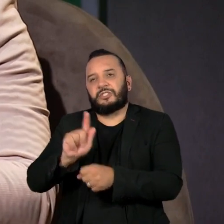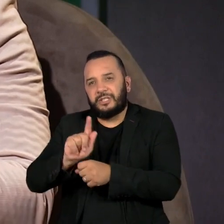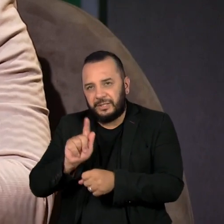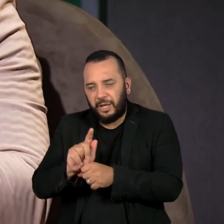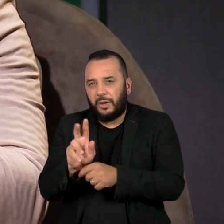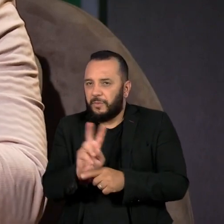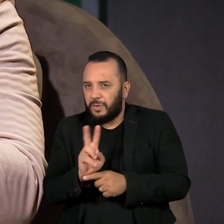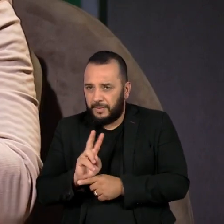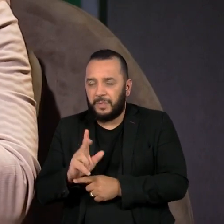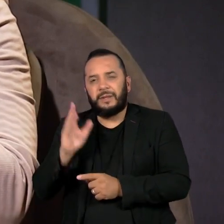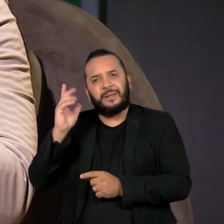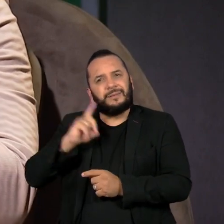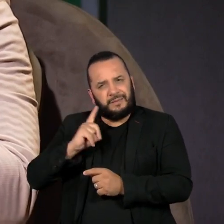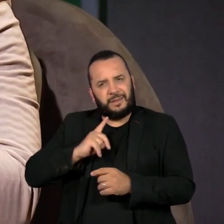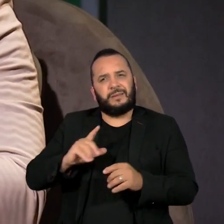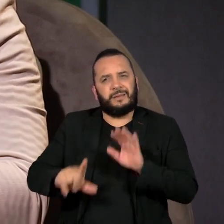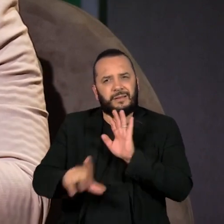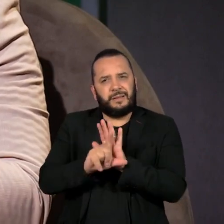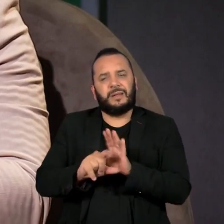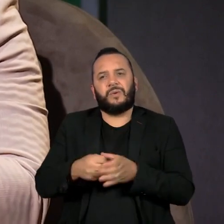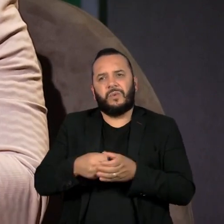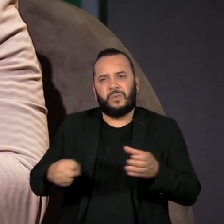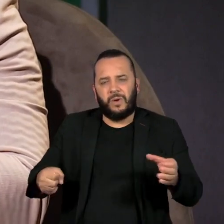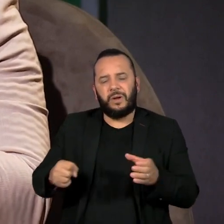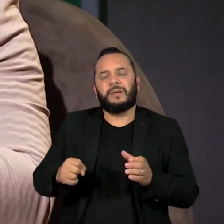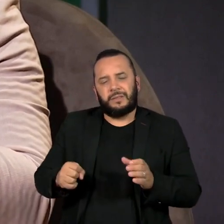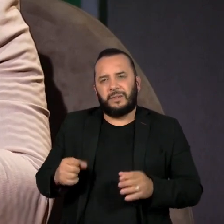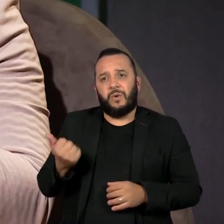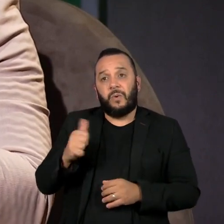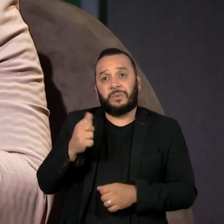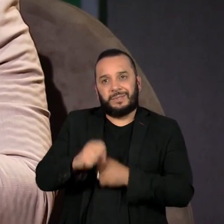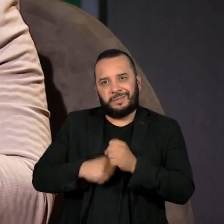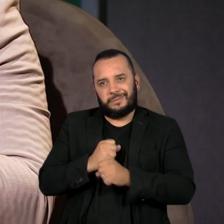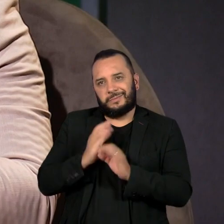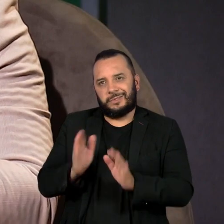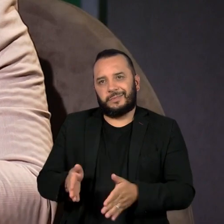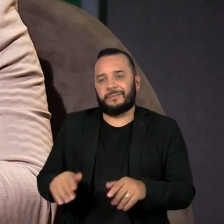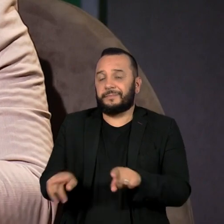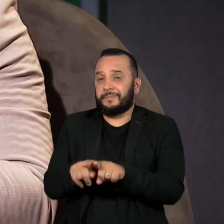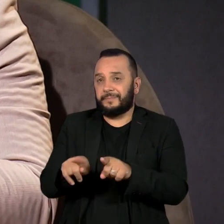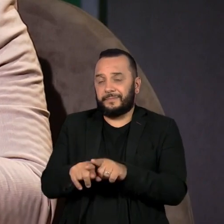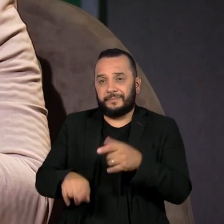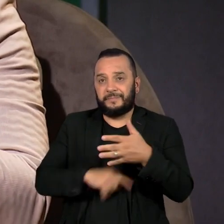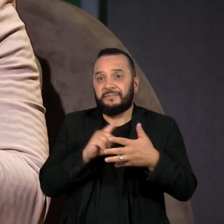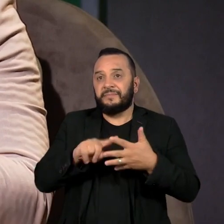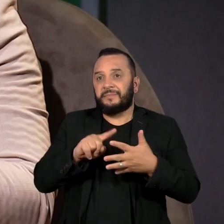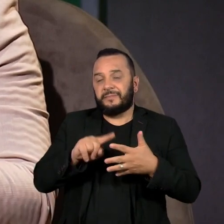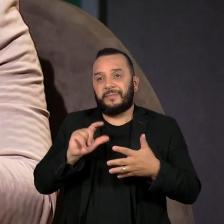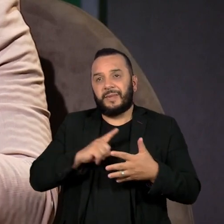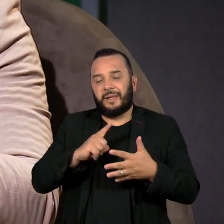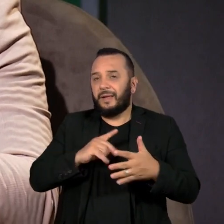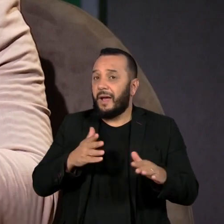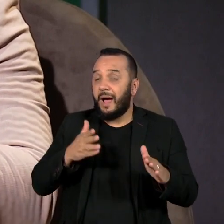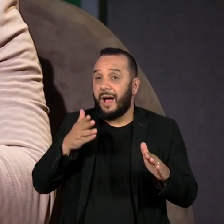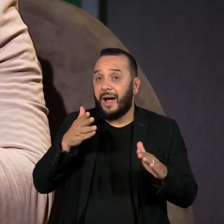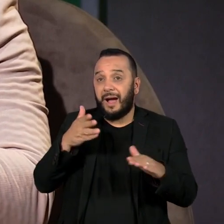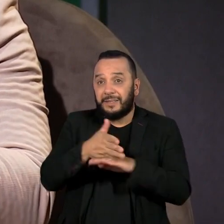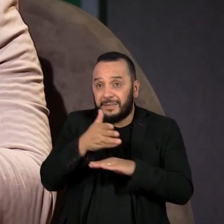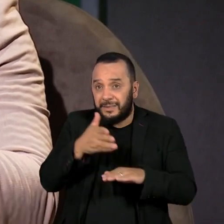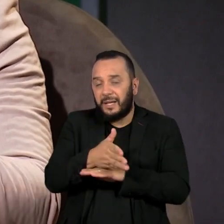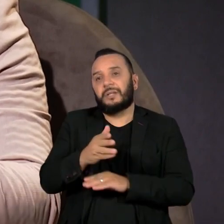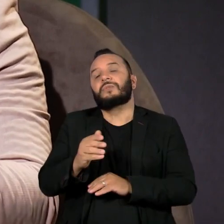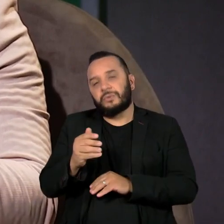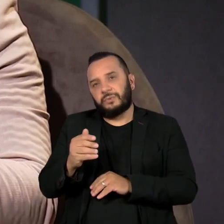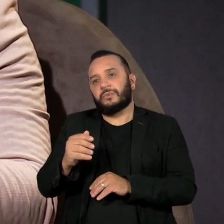desde 2000, que está fazendo 11 anos, né, professor? Depois, a questão do acesso a gente trabalhar, reduzir essa desigualdade